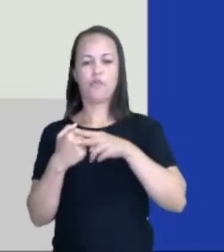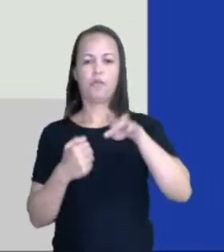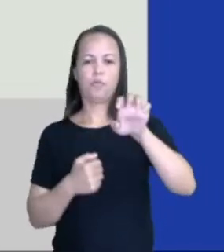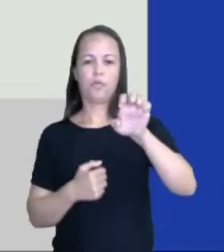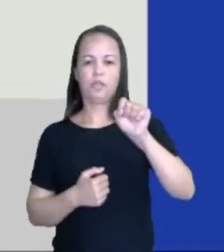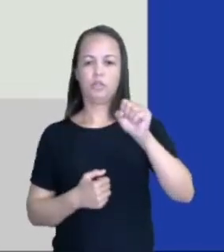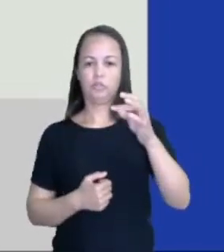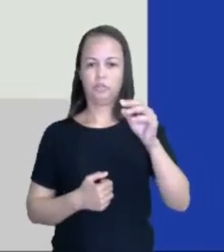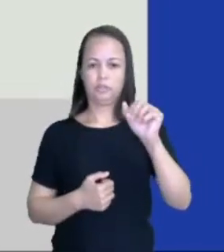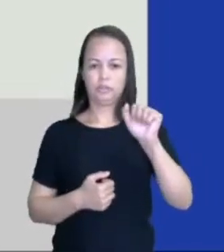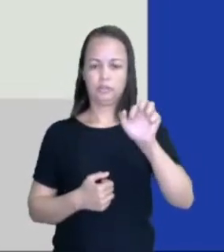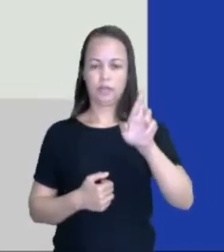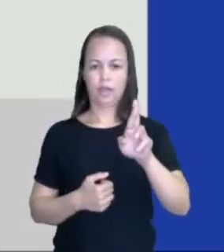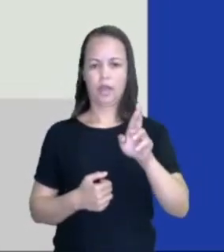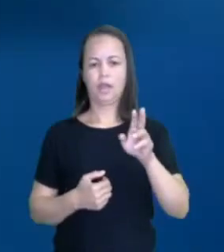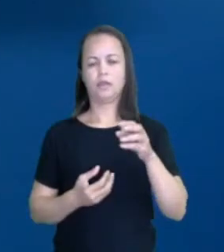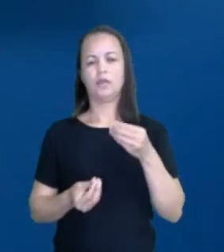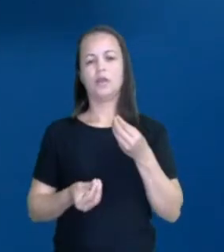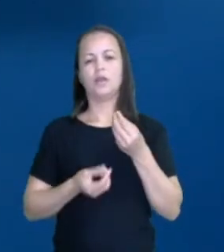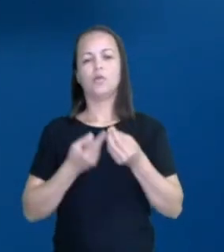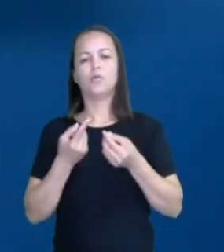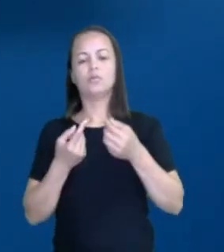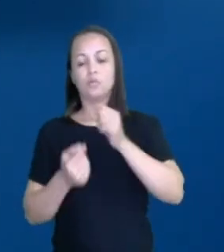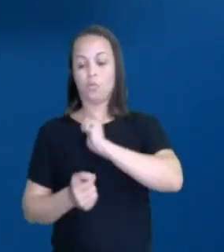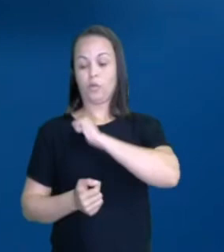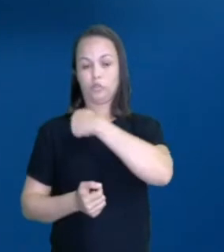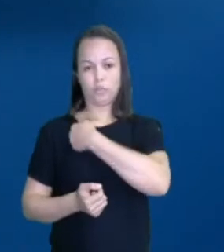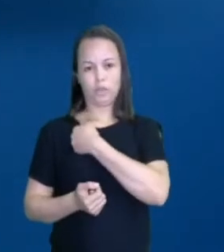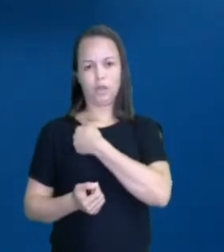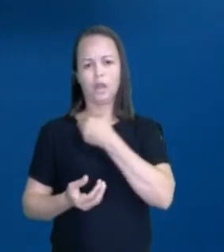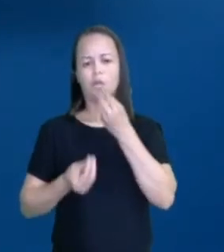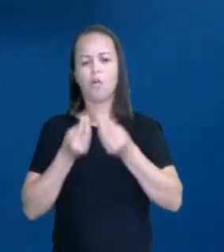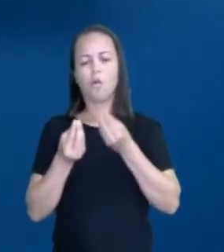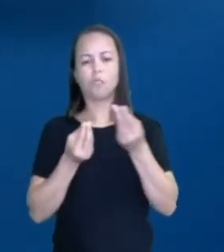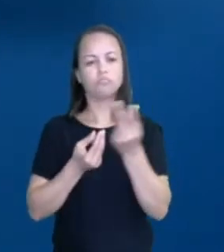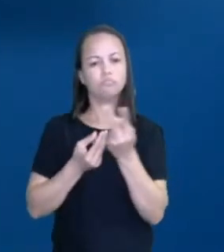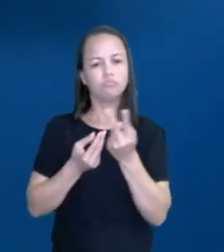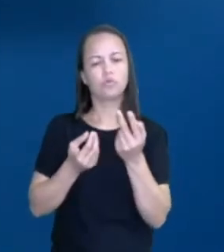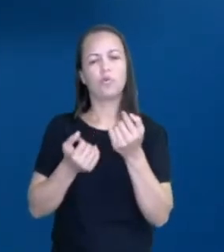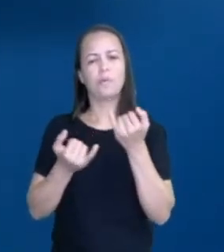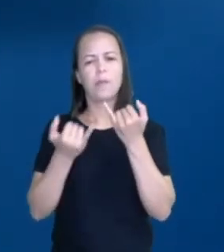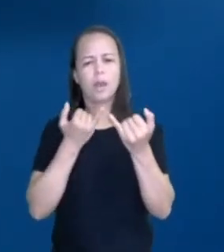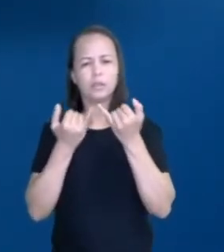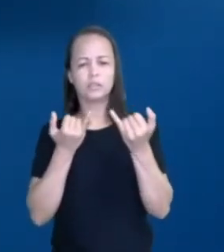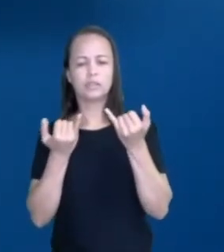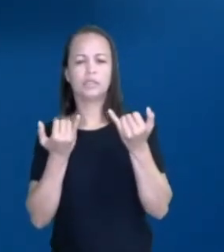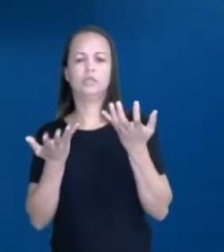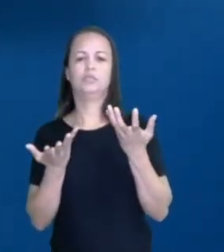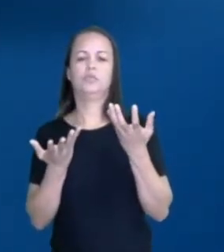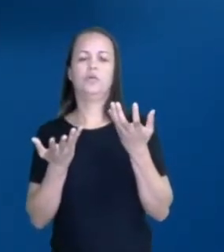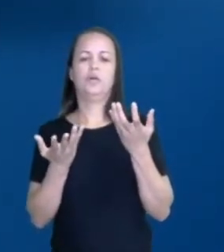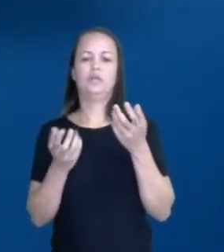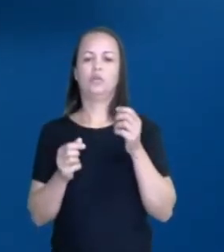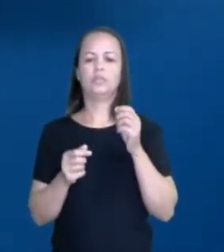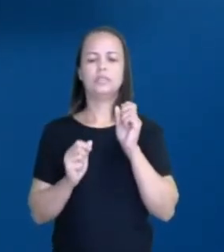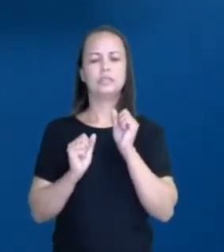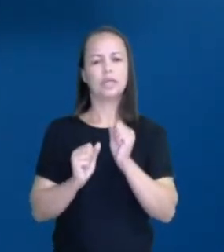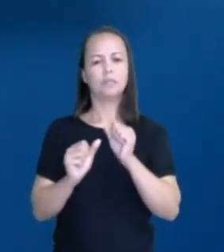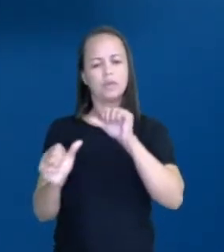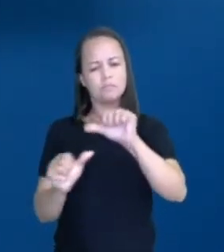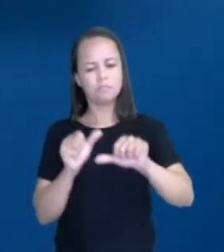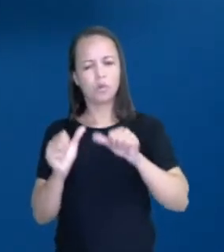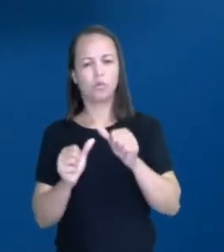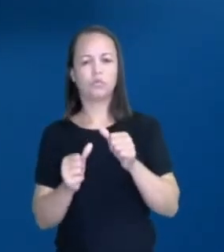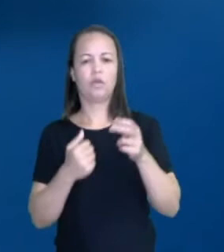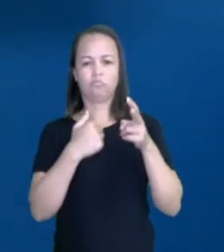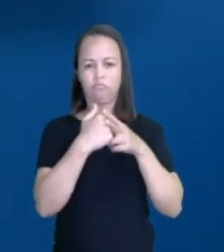como eles são parecidos e às vezes a gente acaba usando um verbo no lugar do outro. Então, cada um